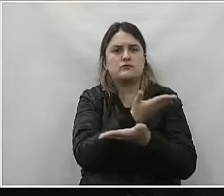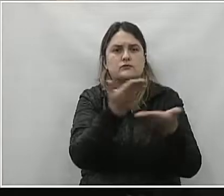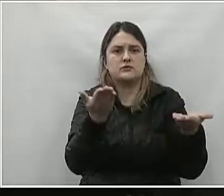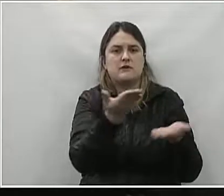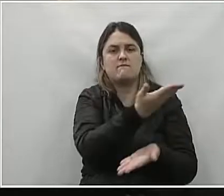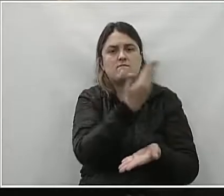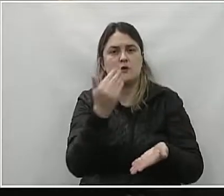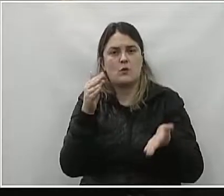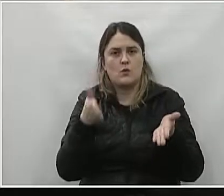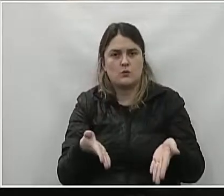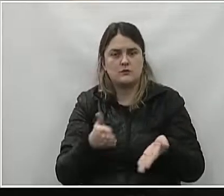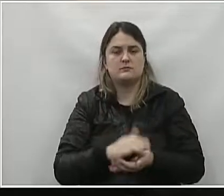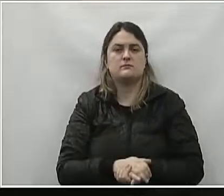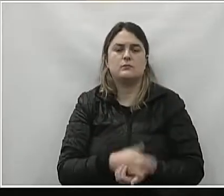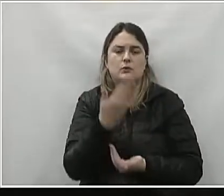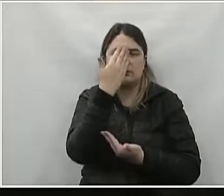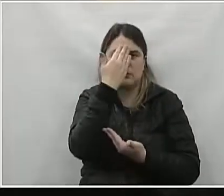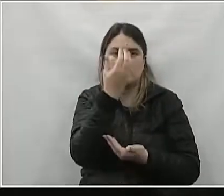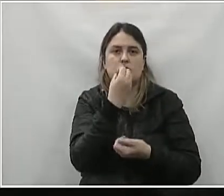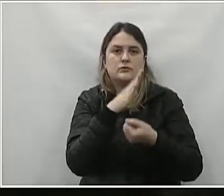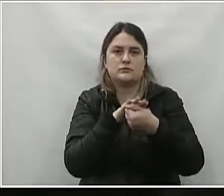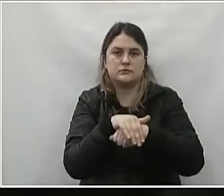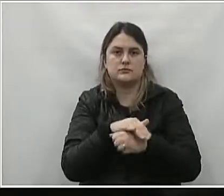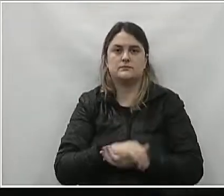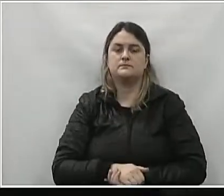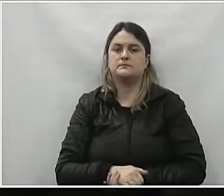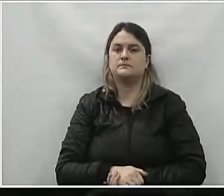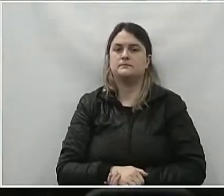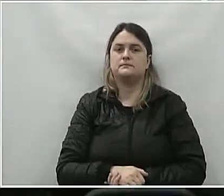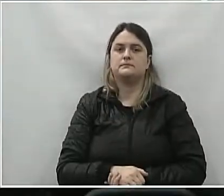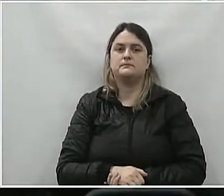vocês que vieram aqui, tá bom? Muito obrigado e boa noite, senhor presidente.